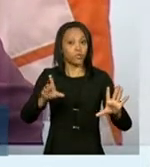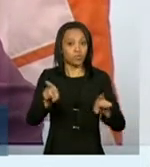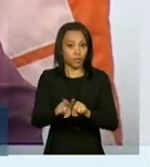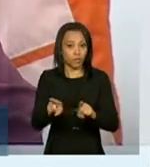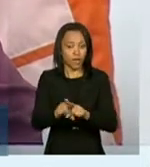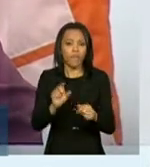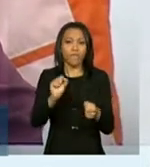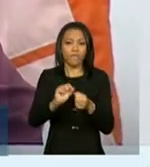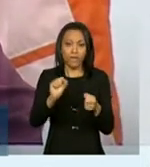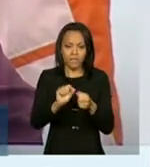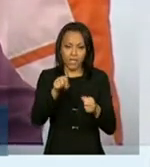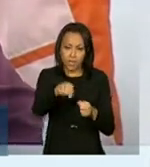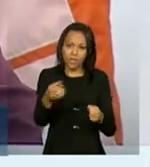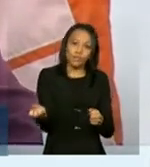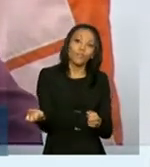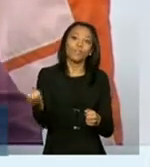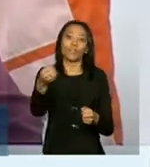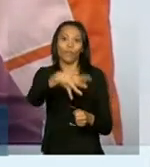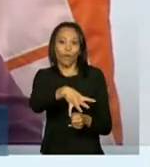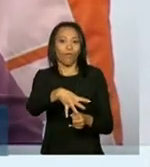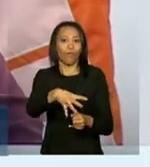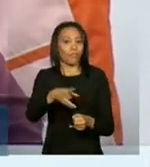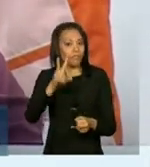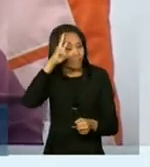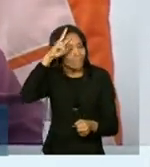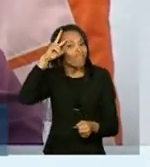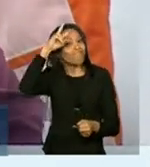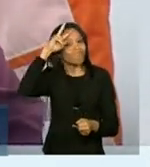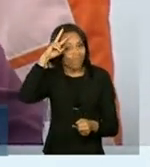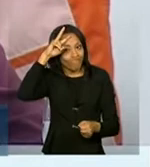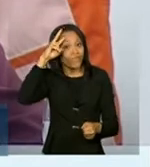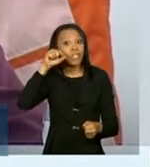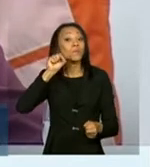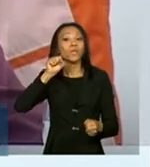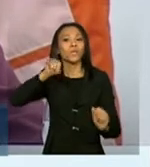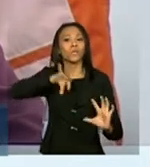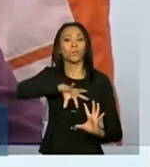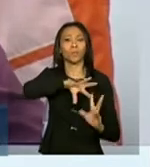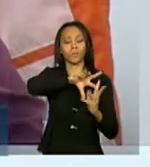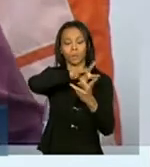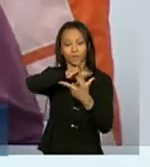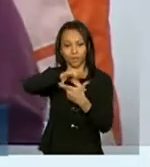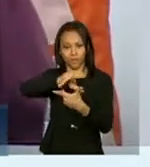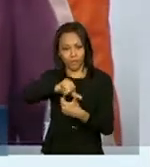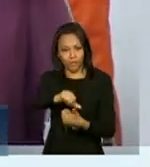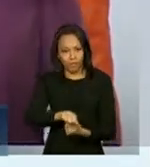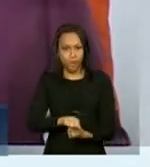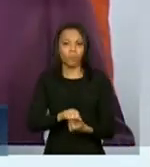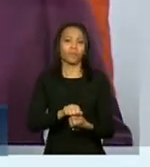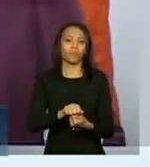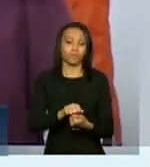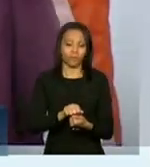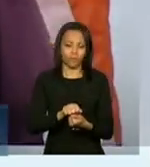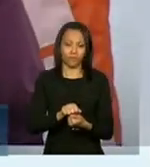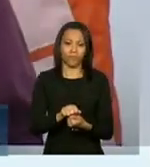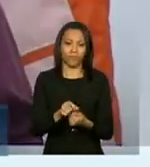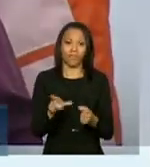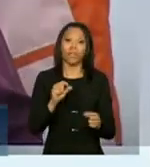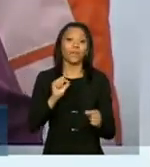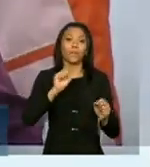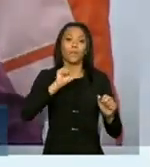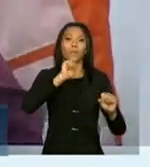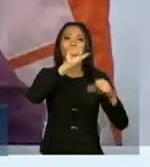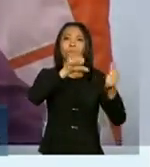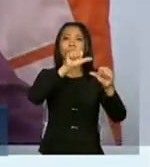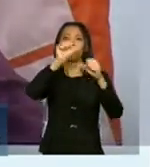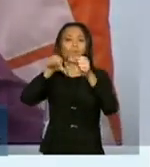fazer face a esse novo momento em que o mundo transita para uma